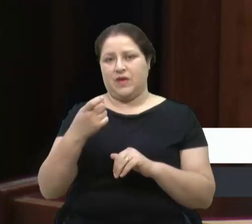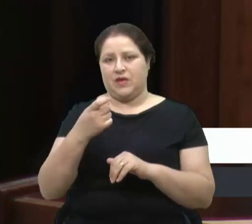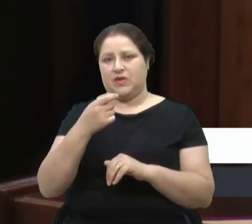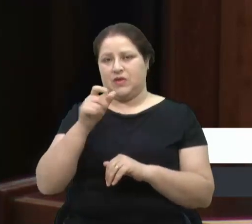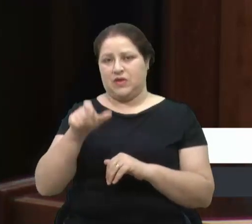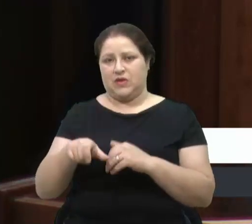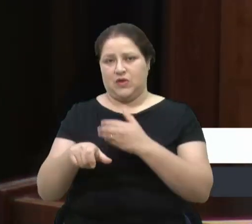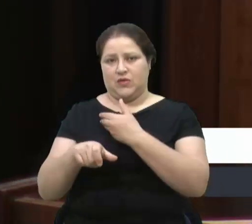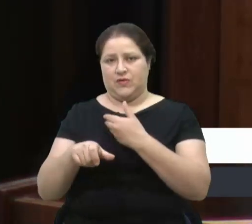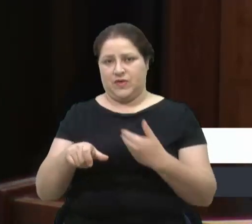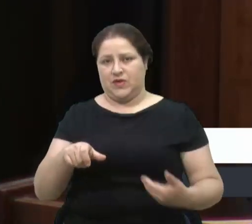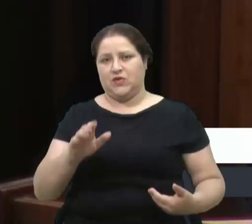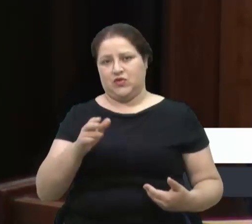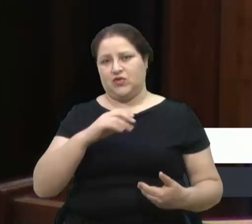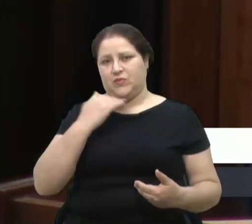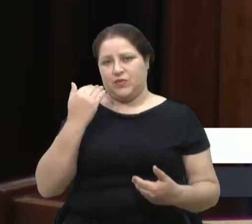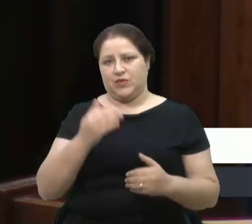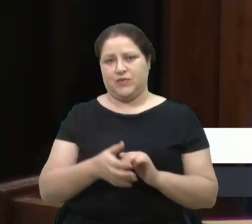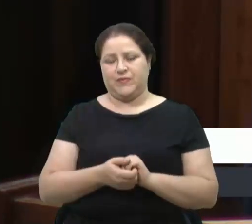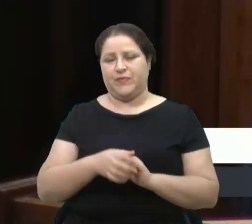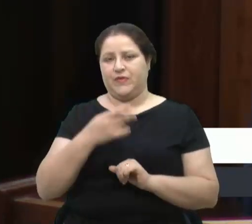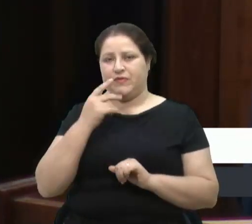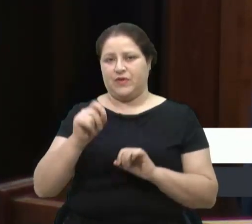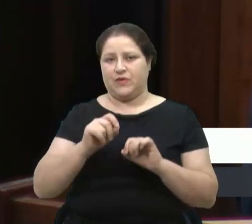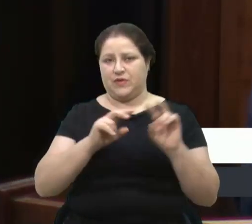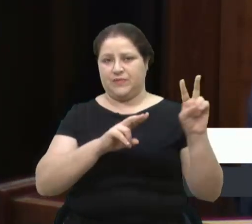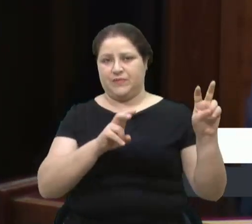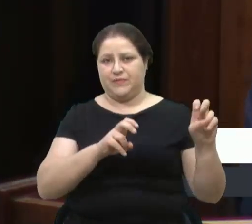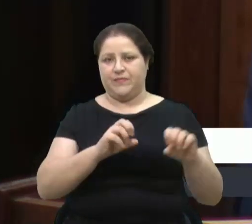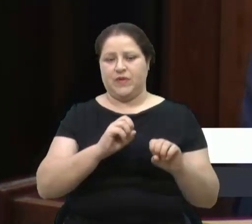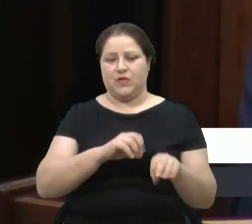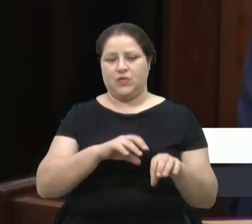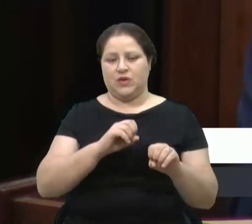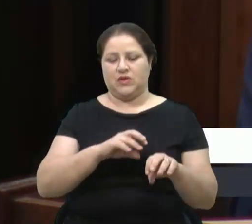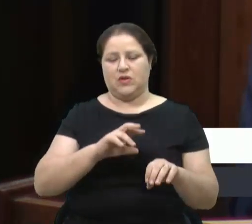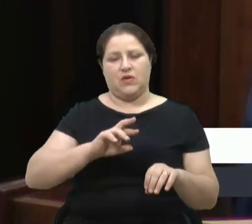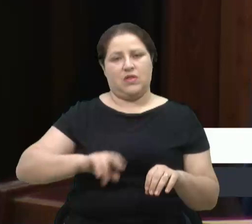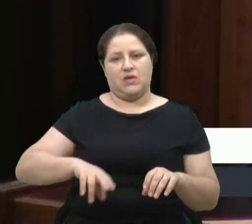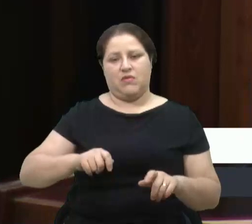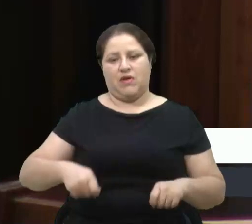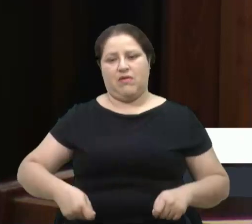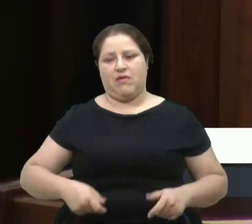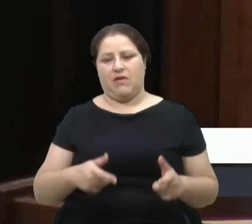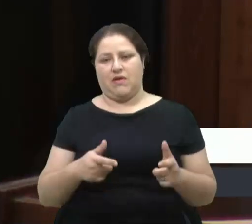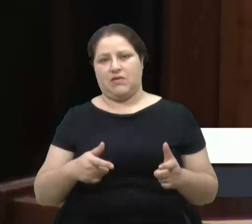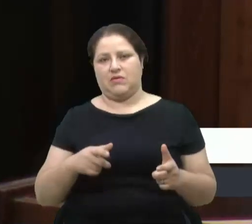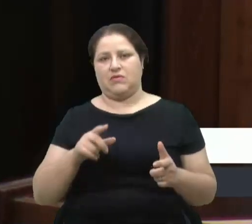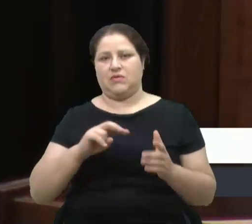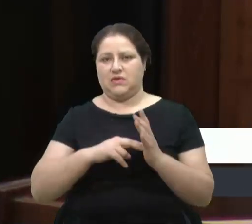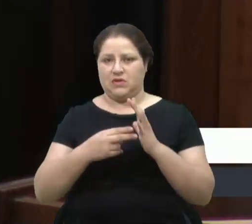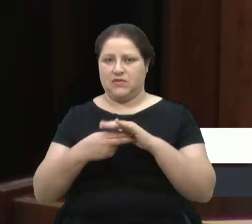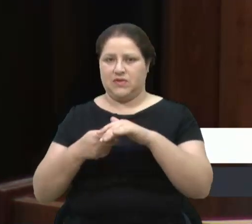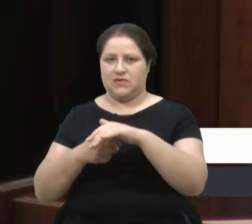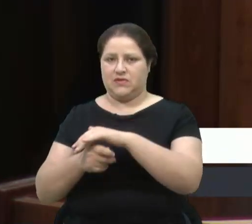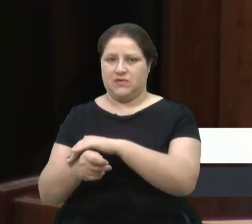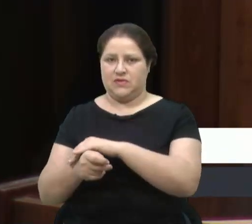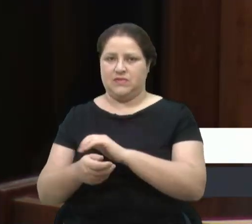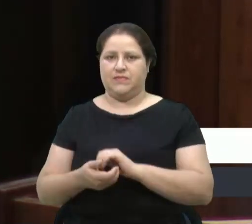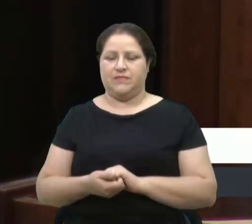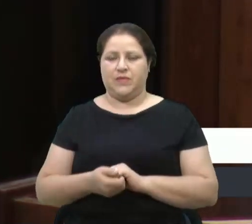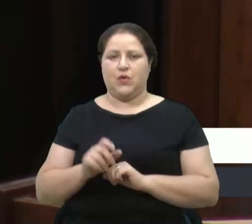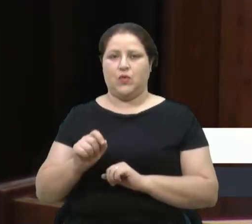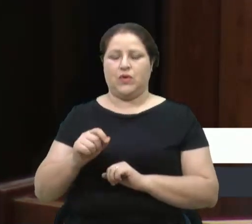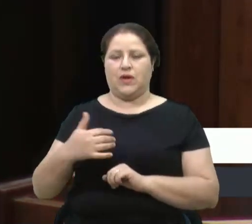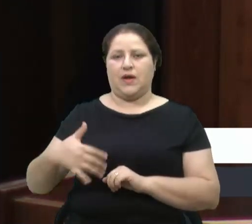dizia que educação não é despesa é investimento que custa caro mesmo